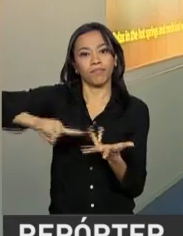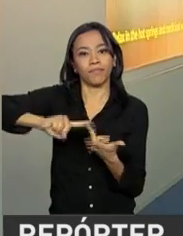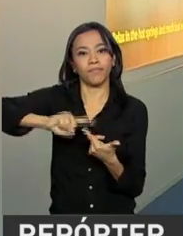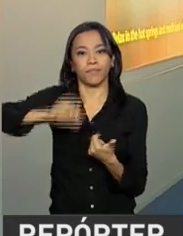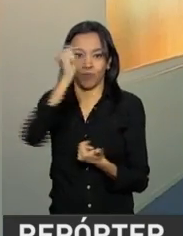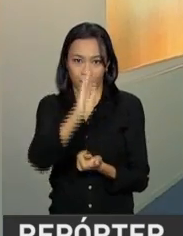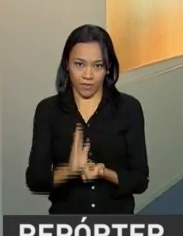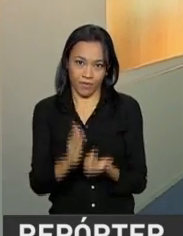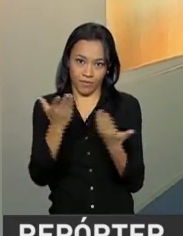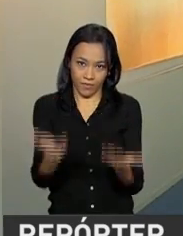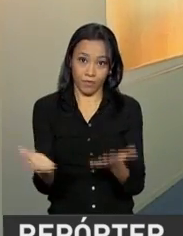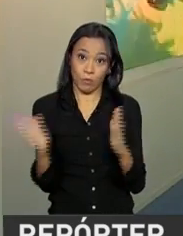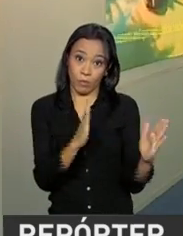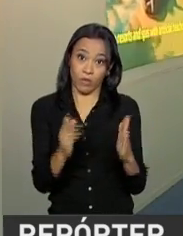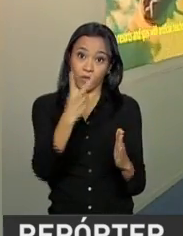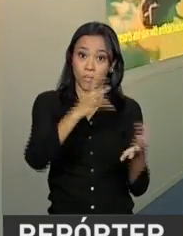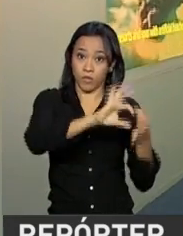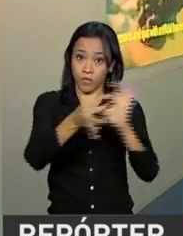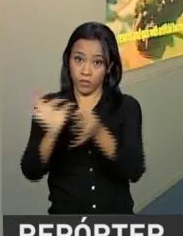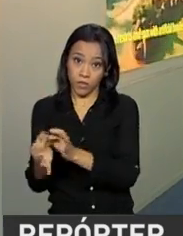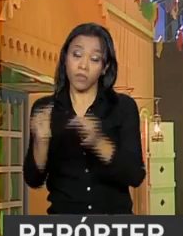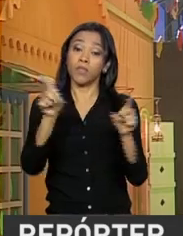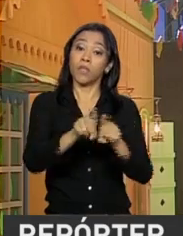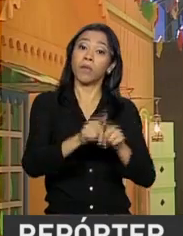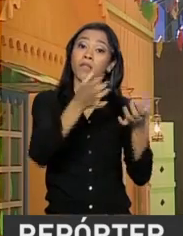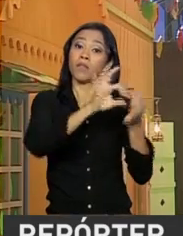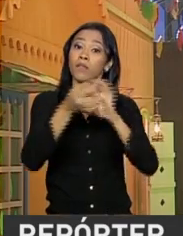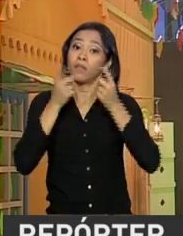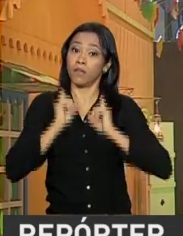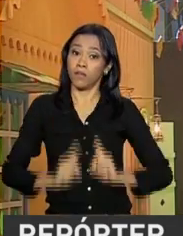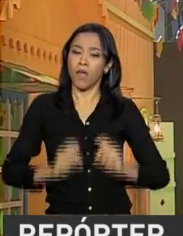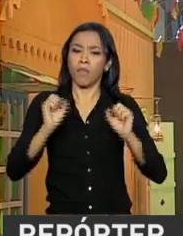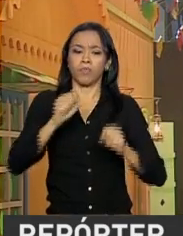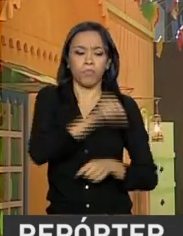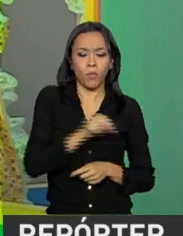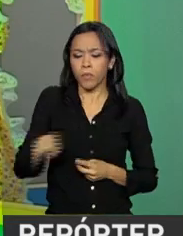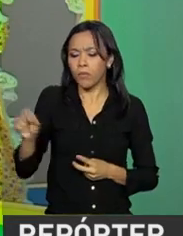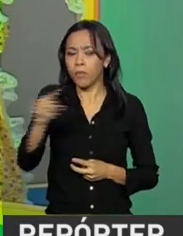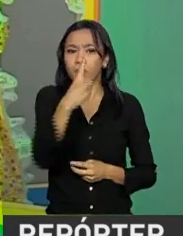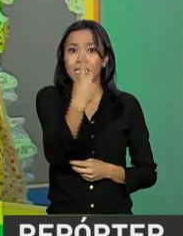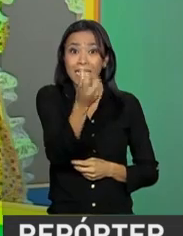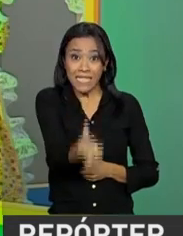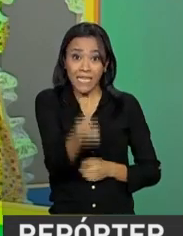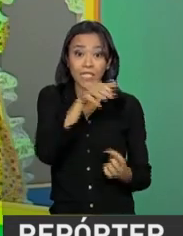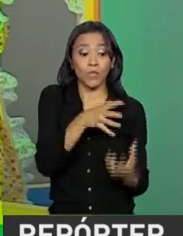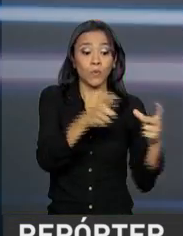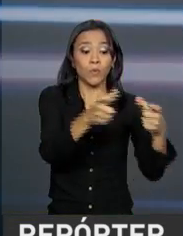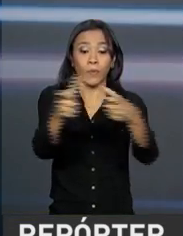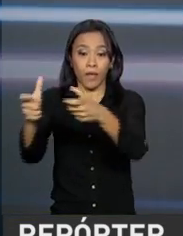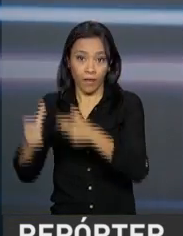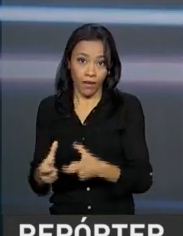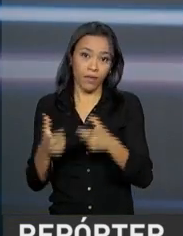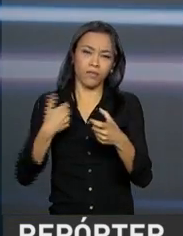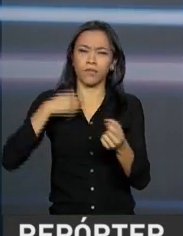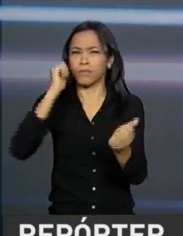e paralimpíadas o visitante pode aproveitar 16 espaços de atividades interativas